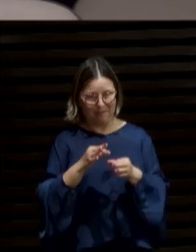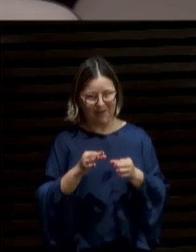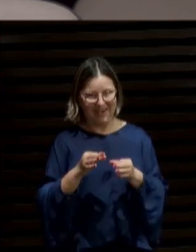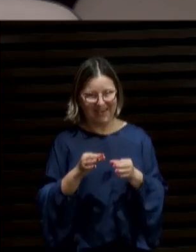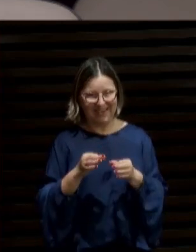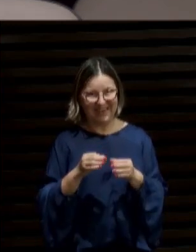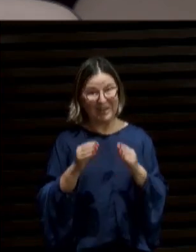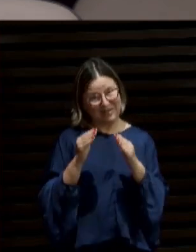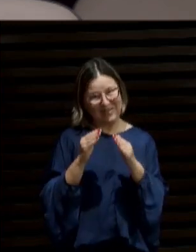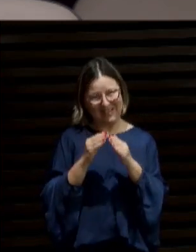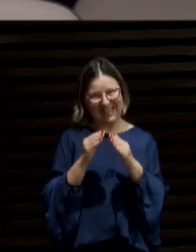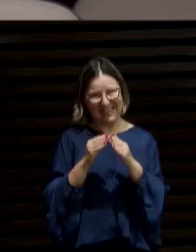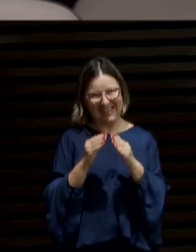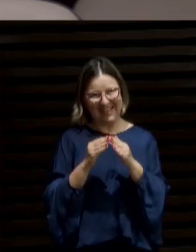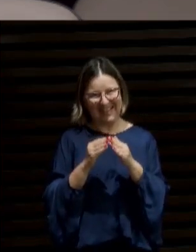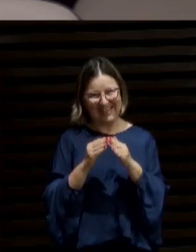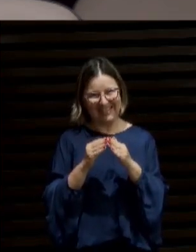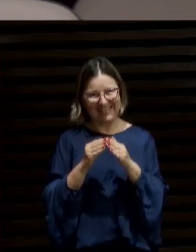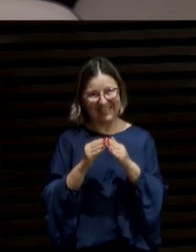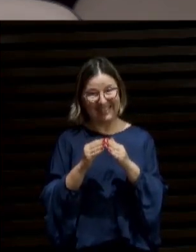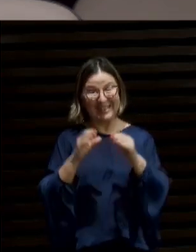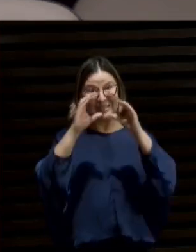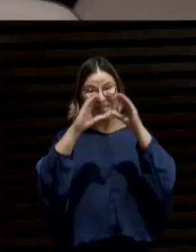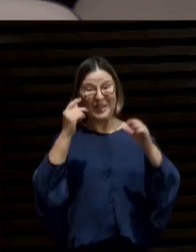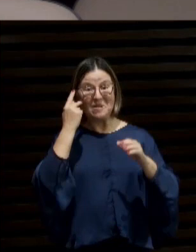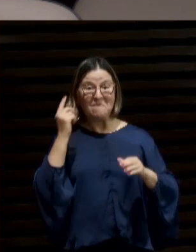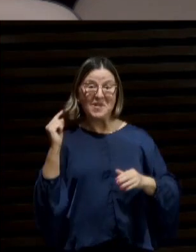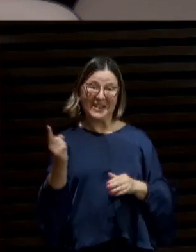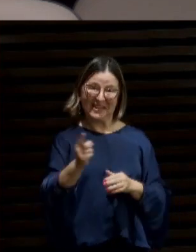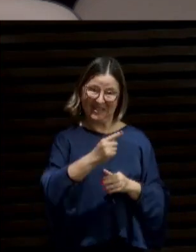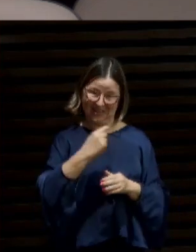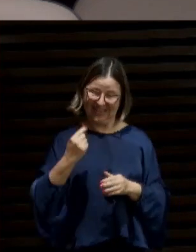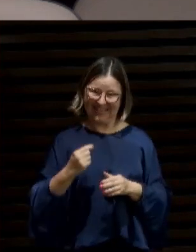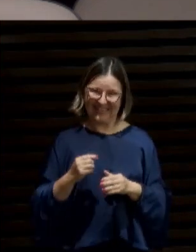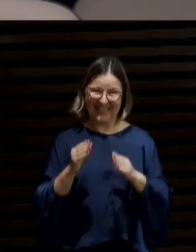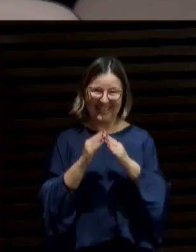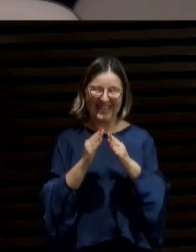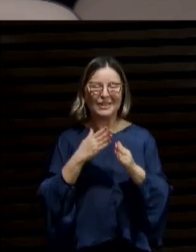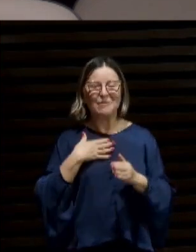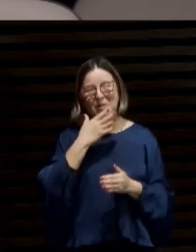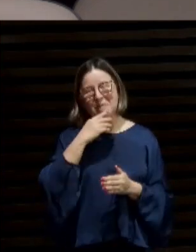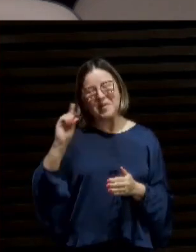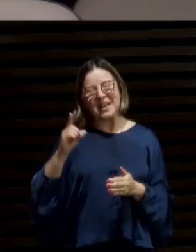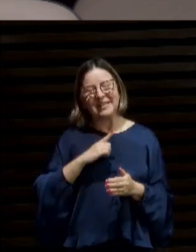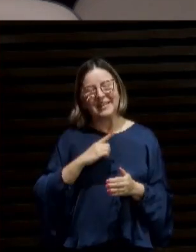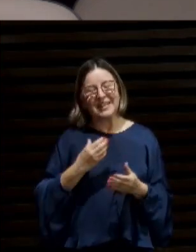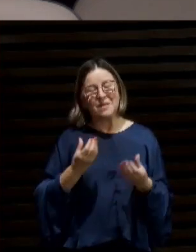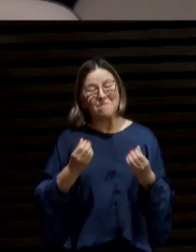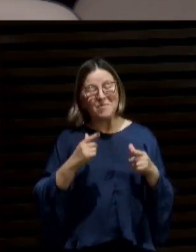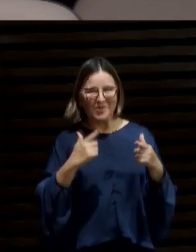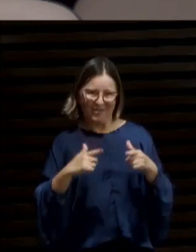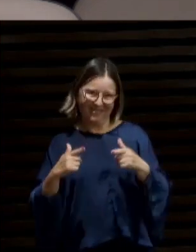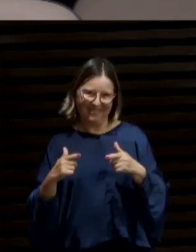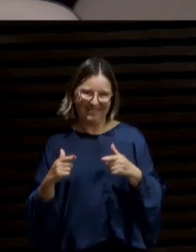vários cômodos, nos vários flats. Na casa do meu Pai há muita morada. Se não fosse